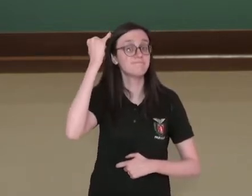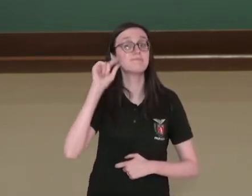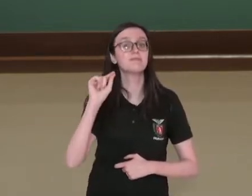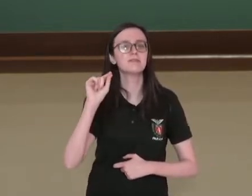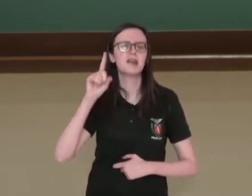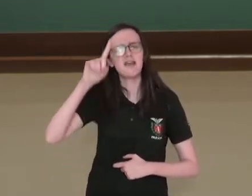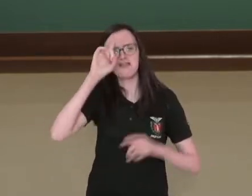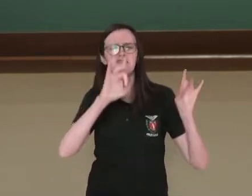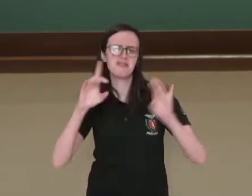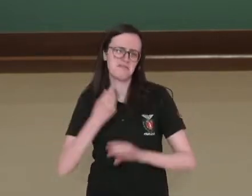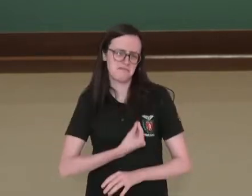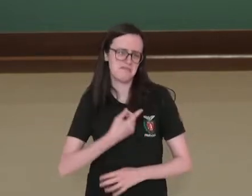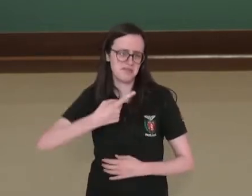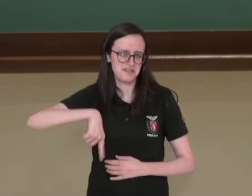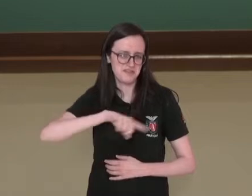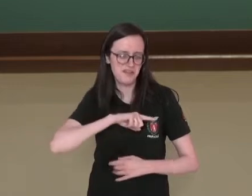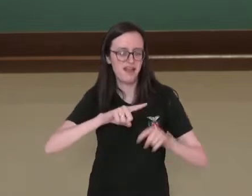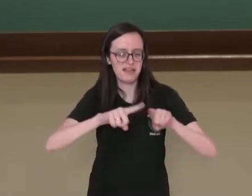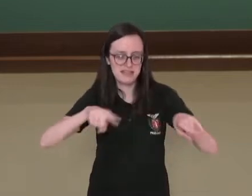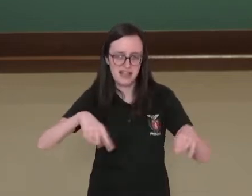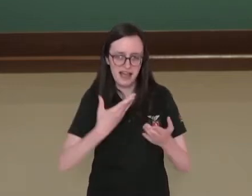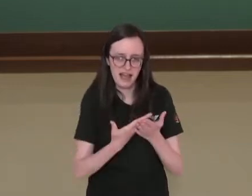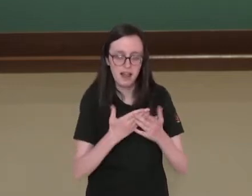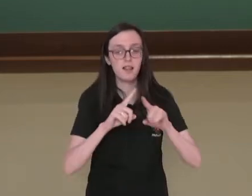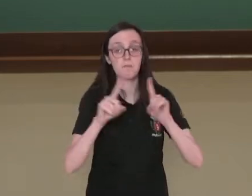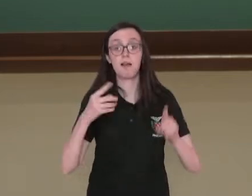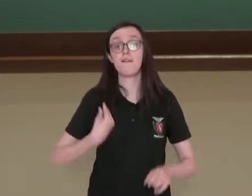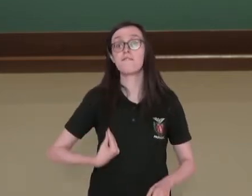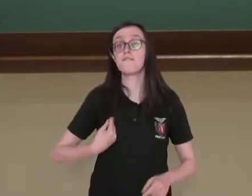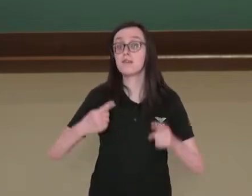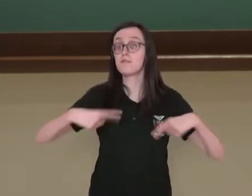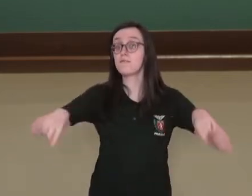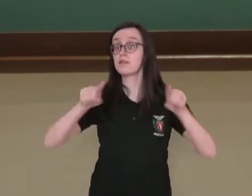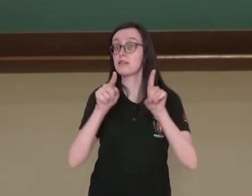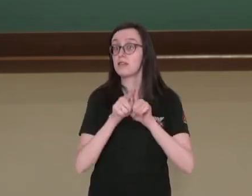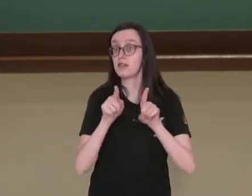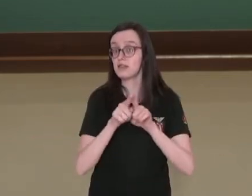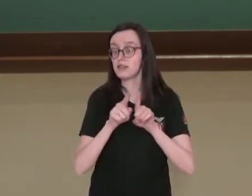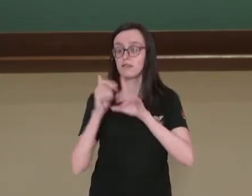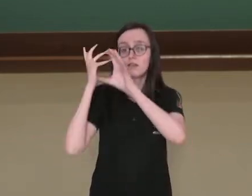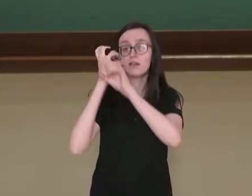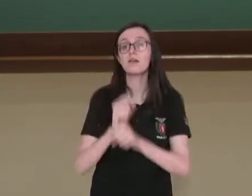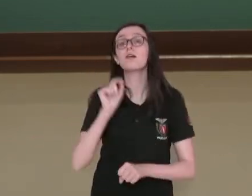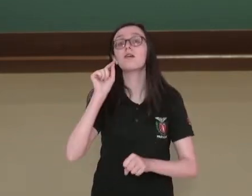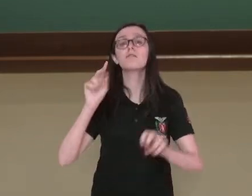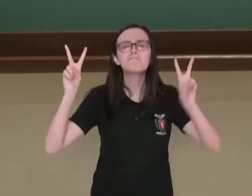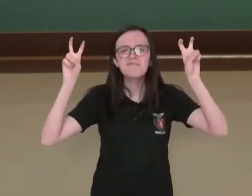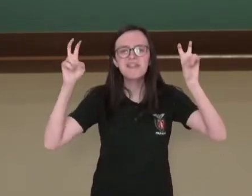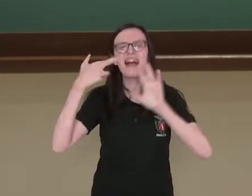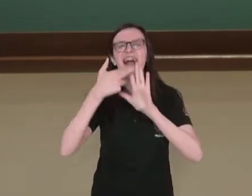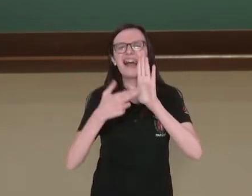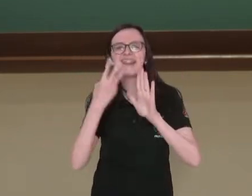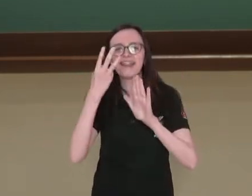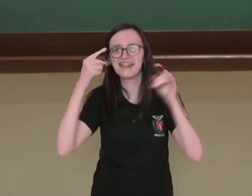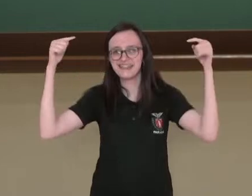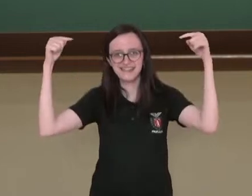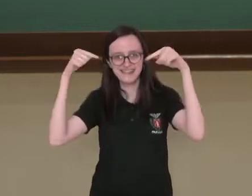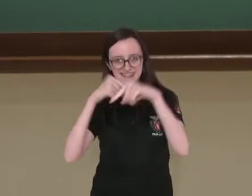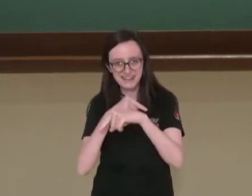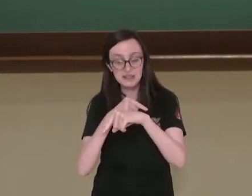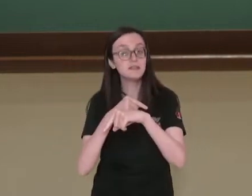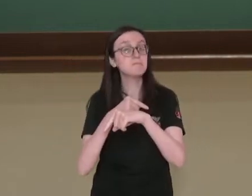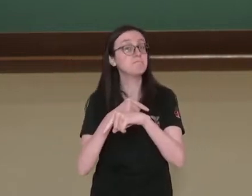para o dia a dia nosso da sala de aula, mas também para a vida de vocês. Relembrar a regra de